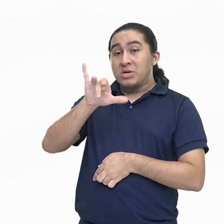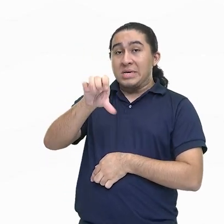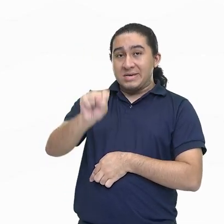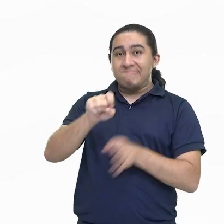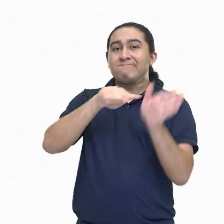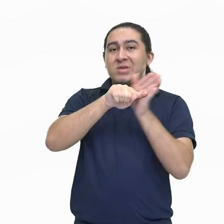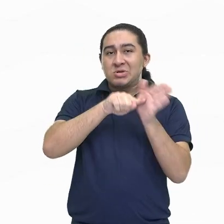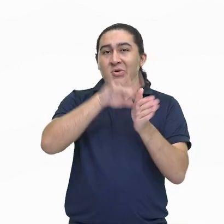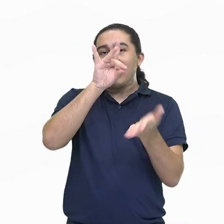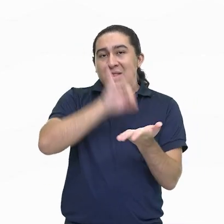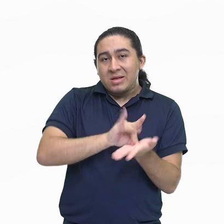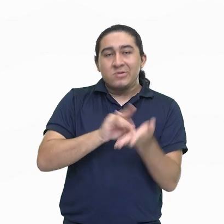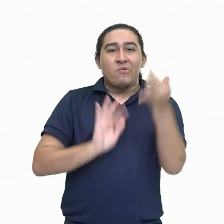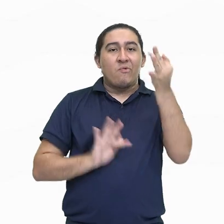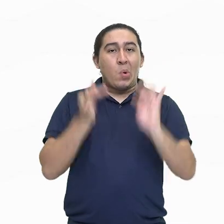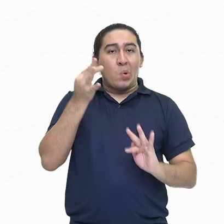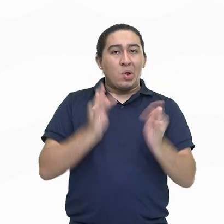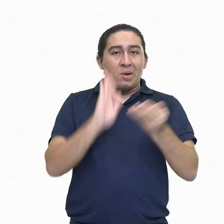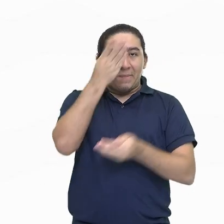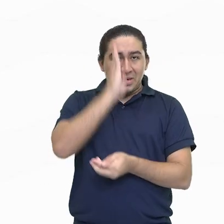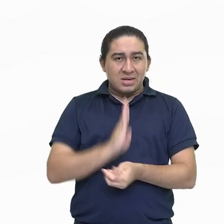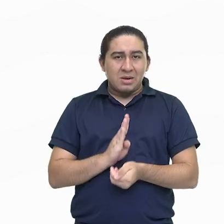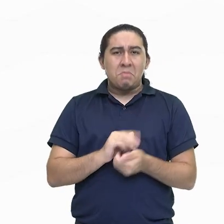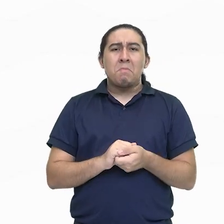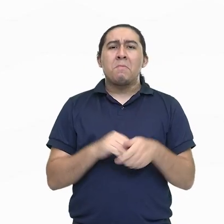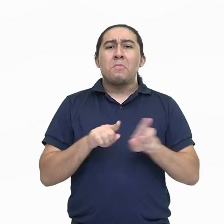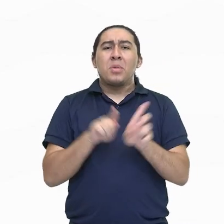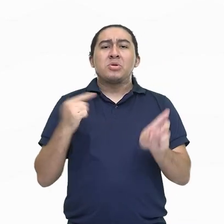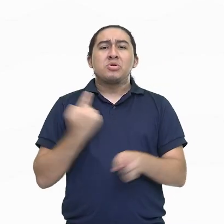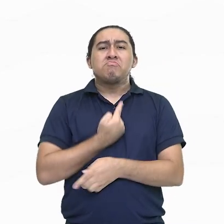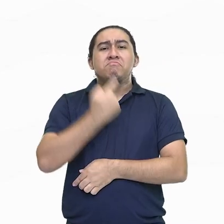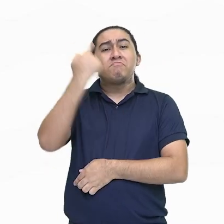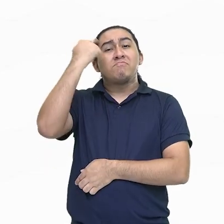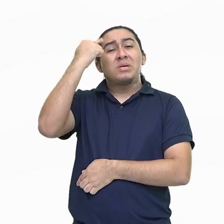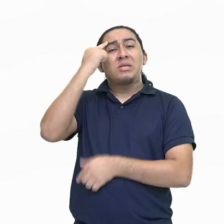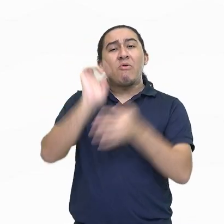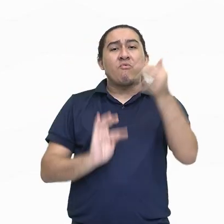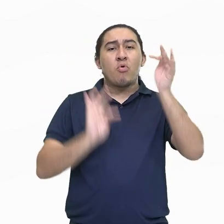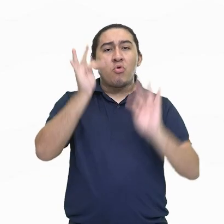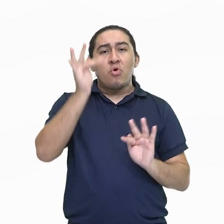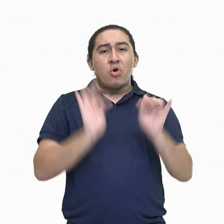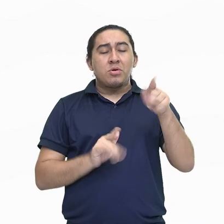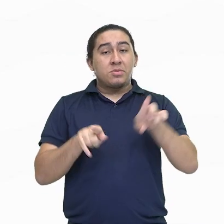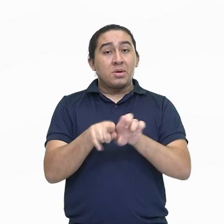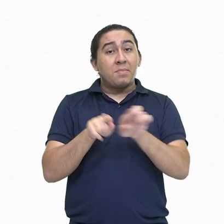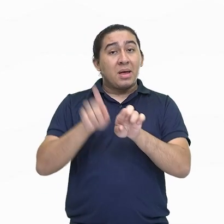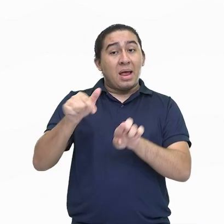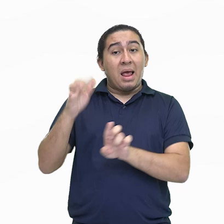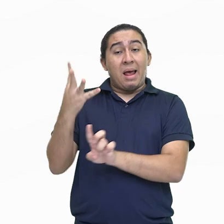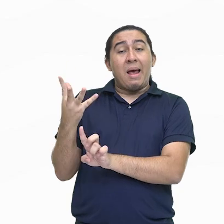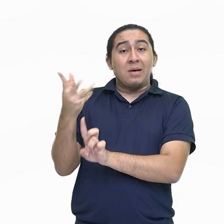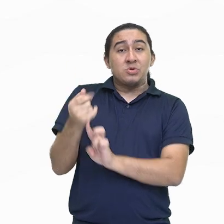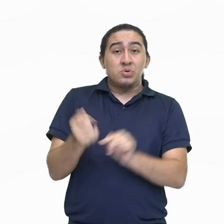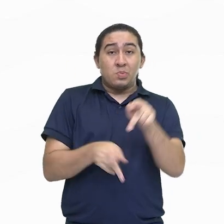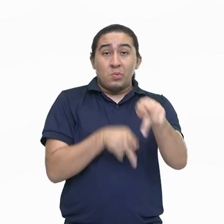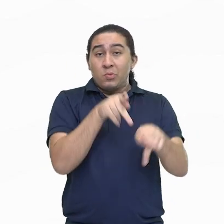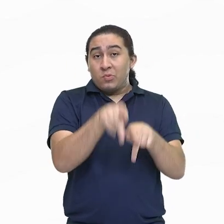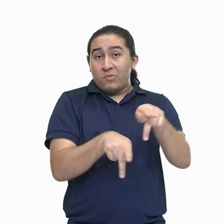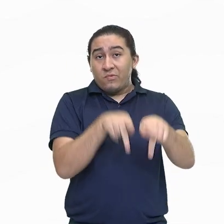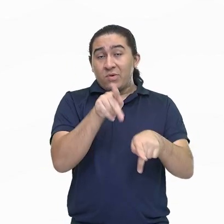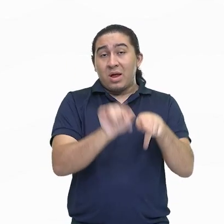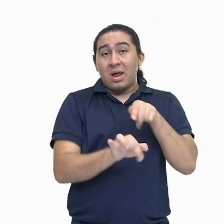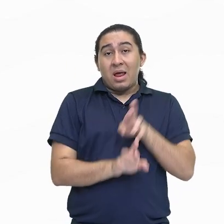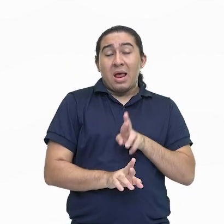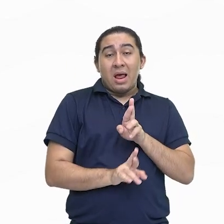o folclore brasileiro. E quando a gente fala de folclore, a gente também fala de arte popular. A arte popular se refere